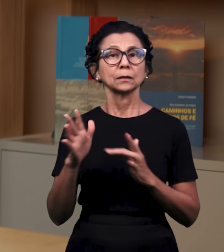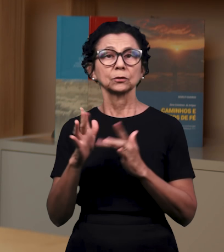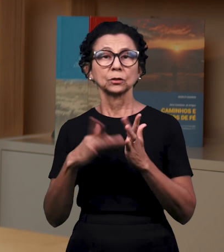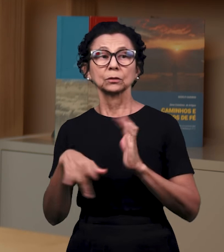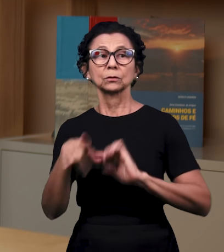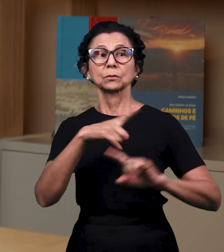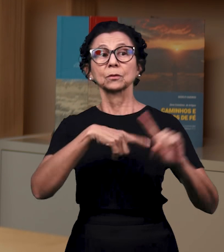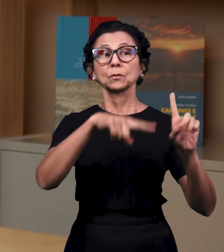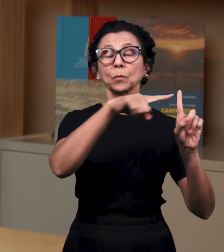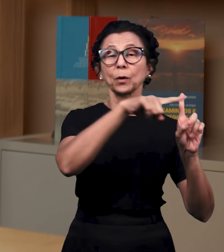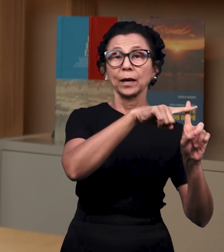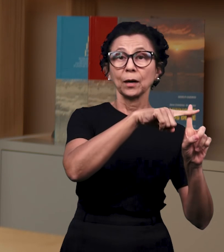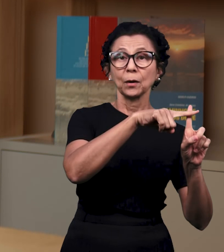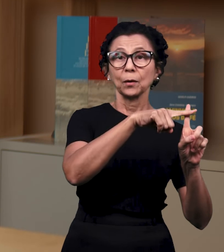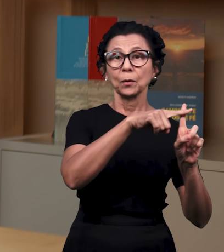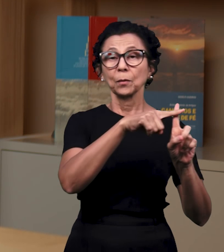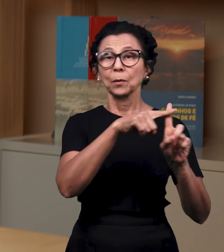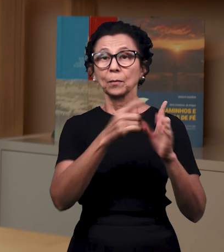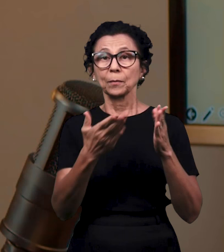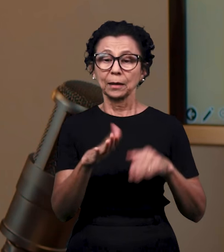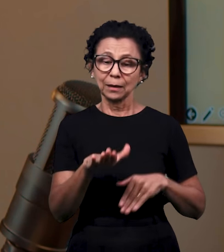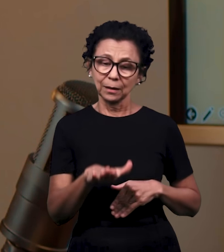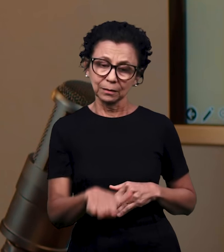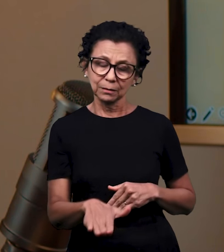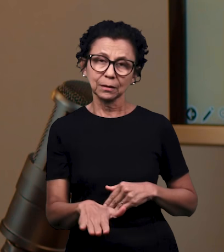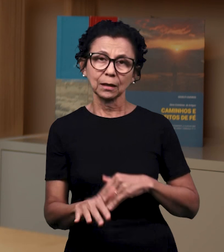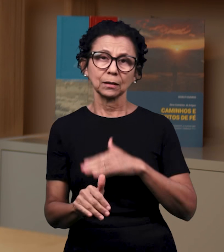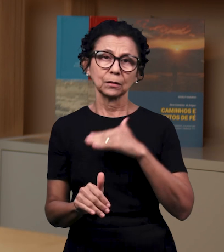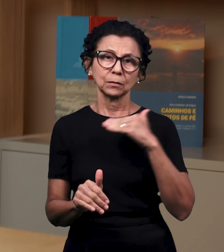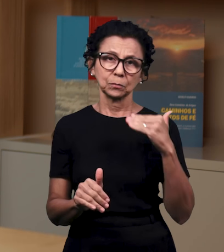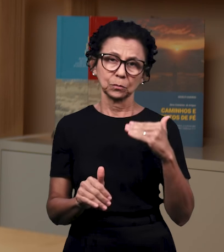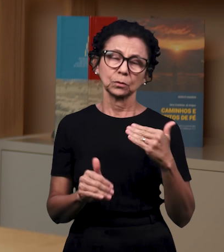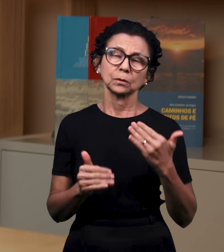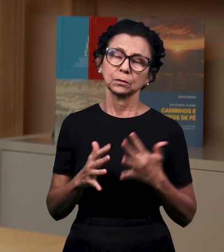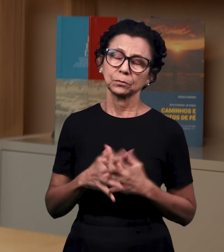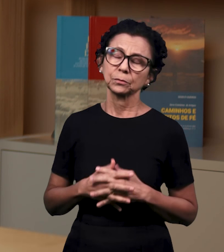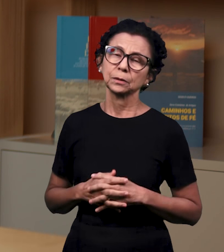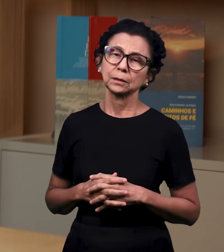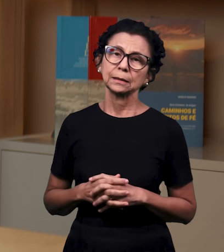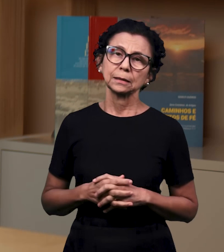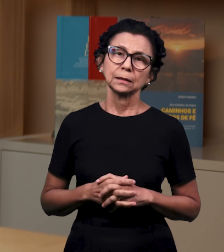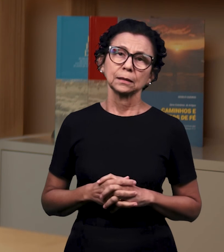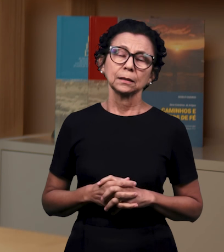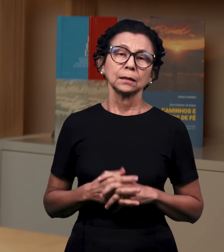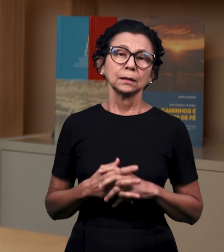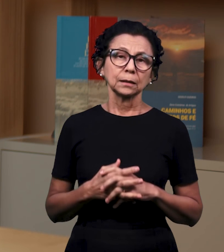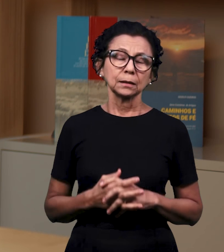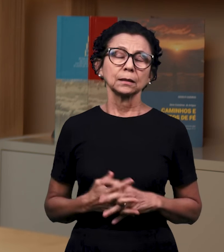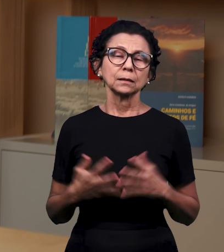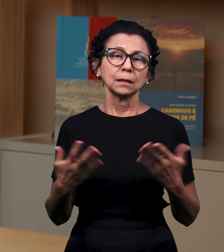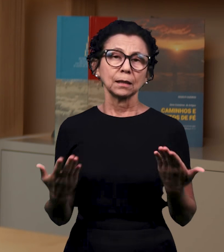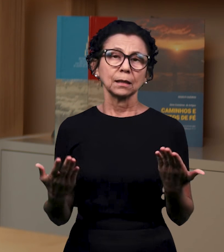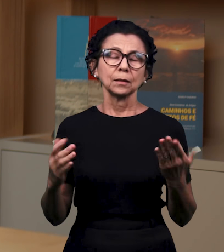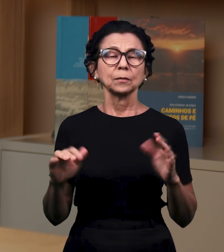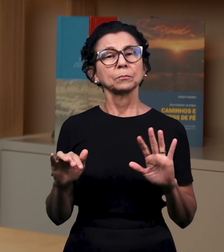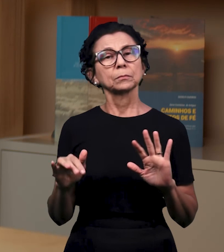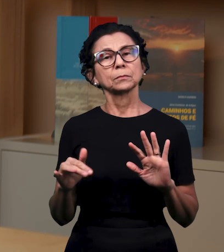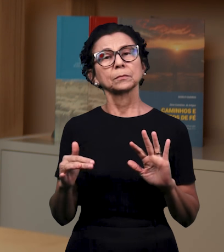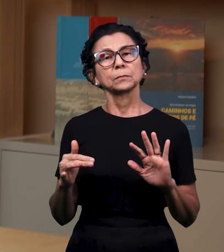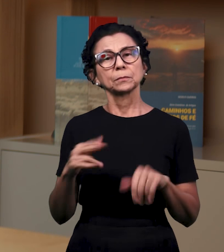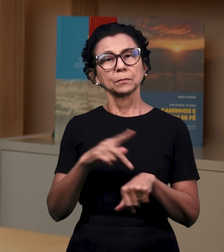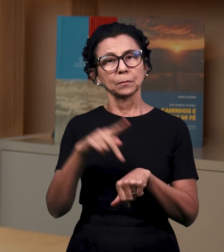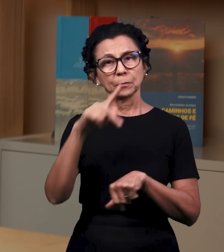Foi o sacrifício da tarde. Jesus, à tarde, ele morreu para que ele fosse essa Páscoa celebrada, né,